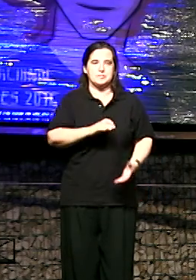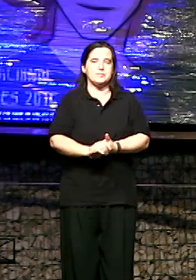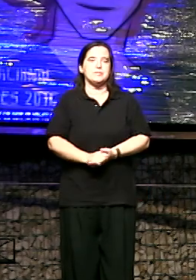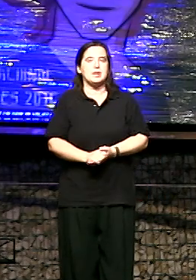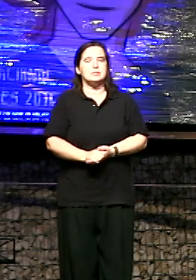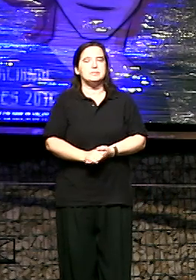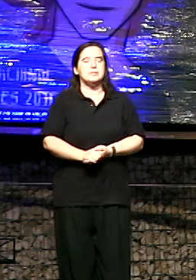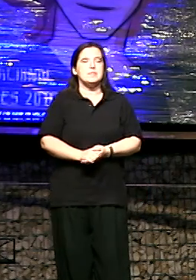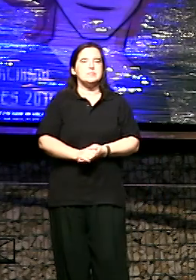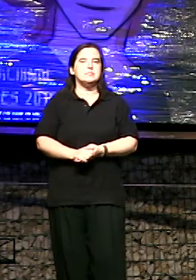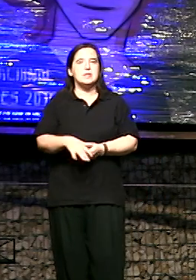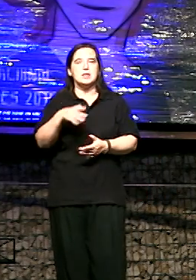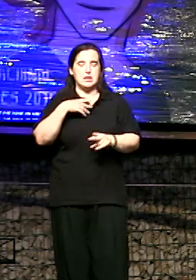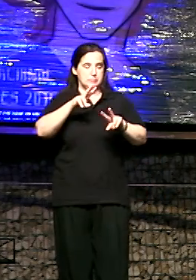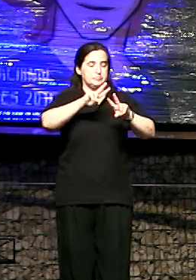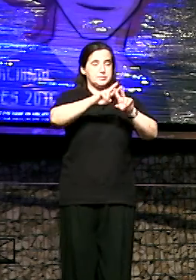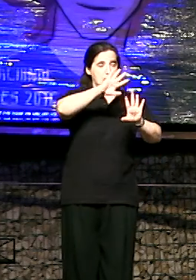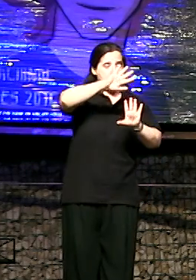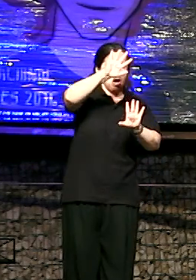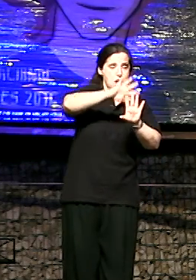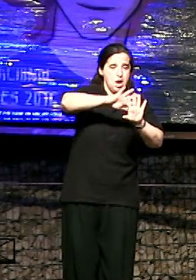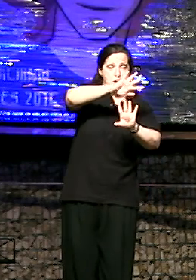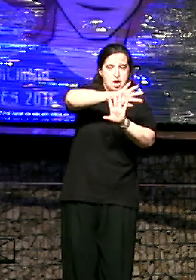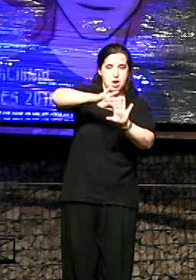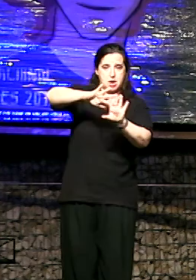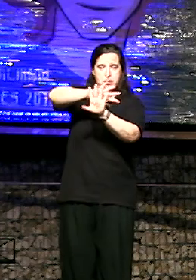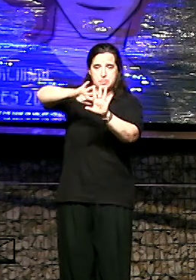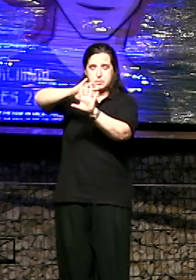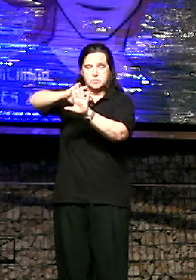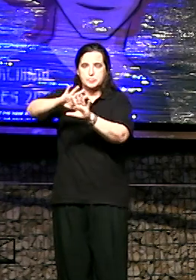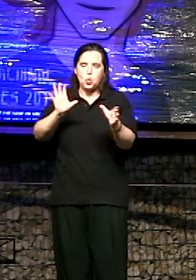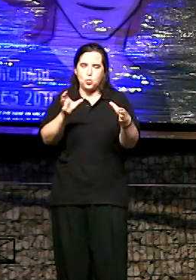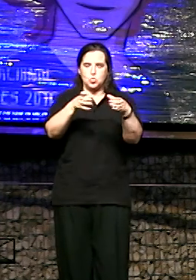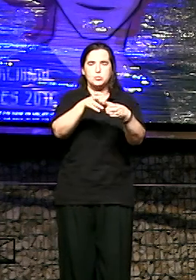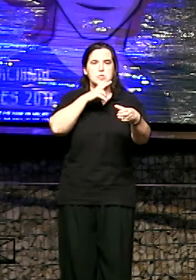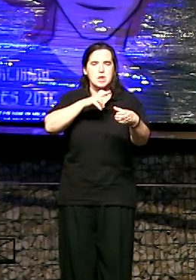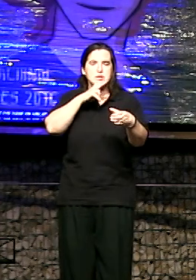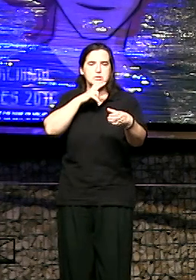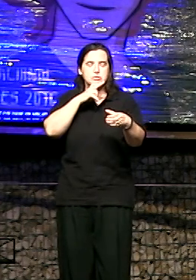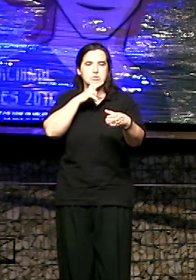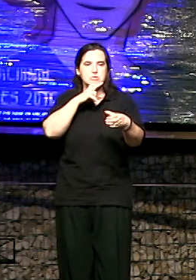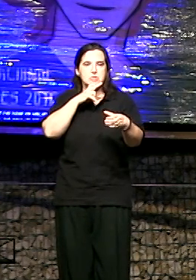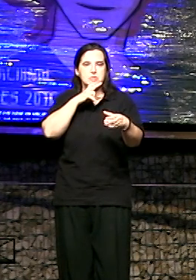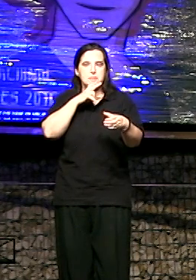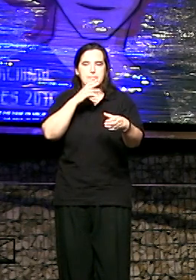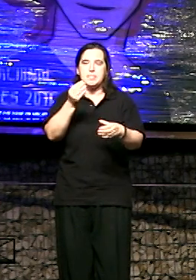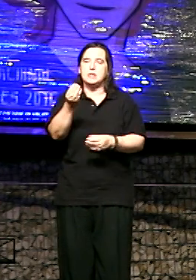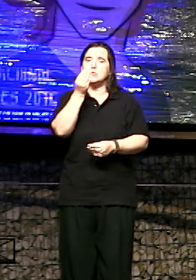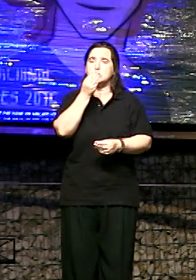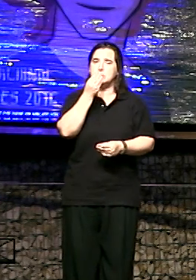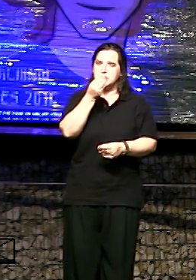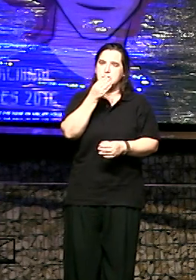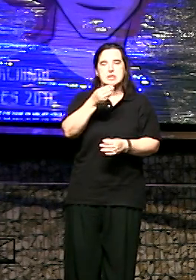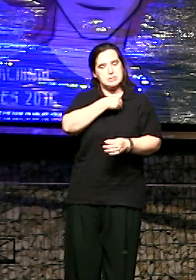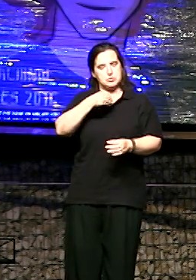e ele colocou lá na sauna gaiola um grupo de ratos e ali havia comida dietética